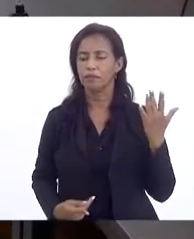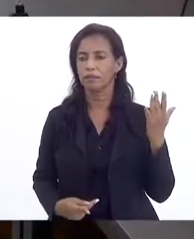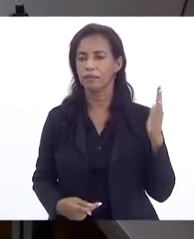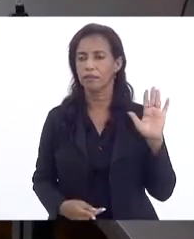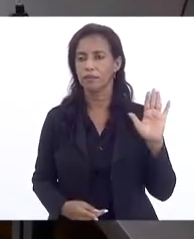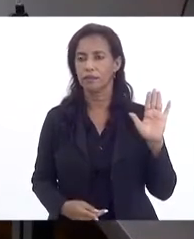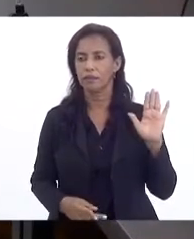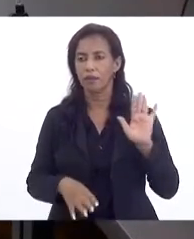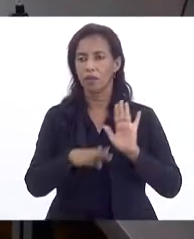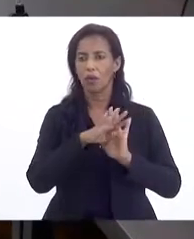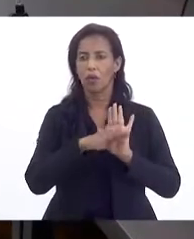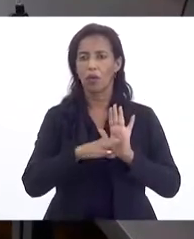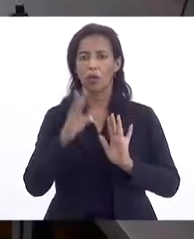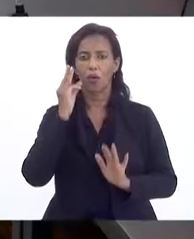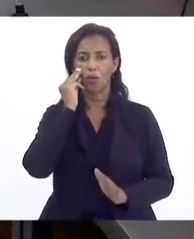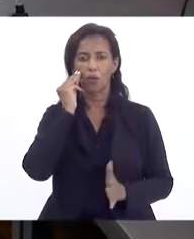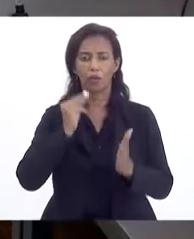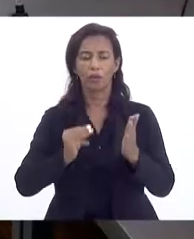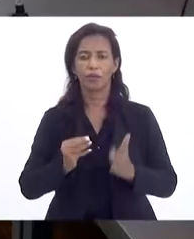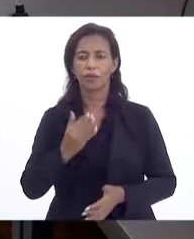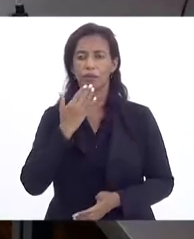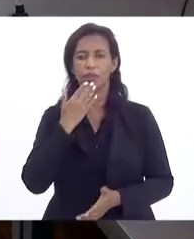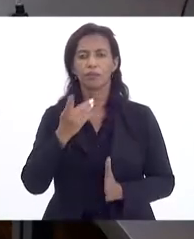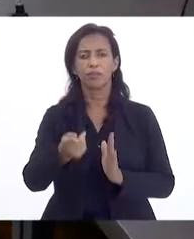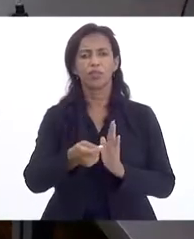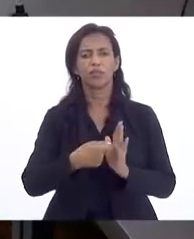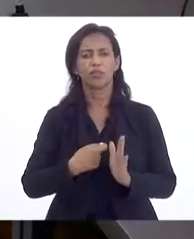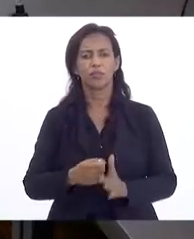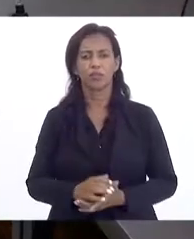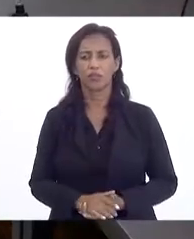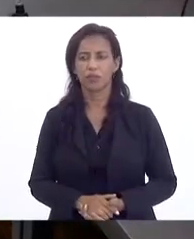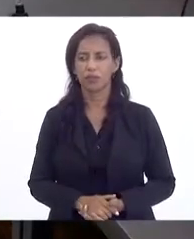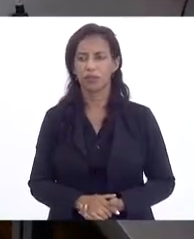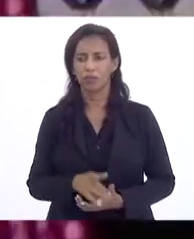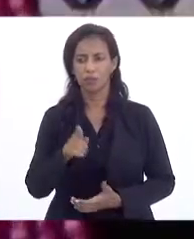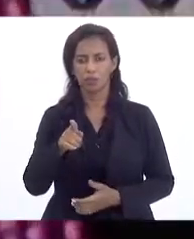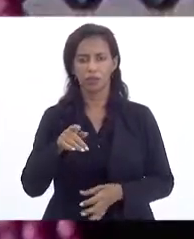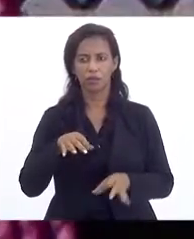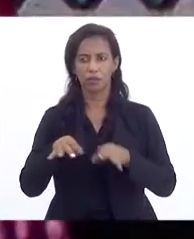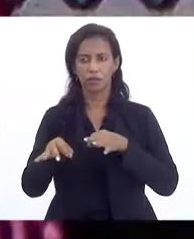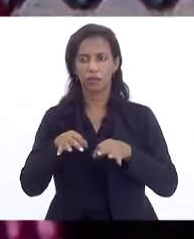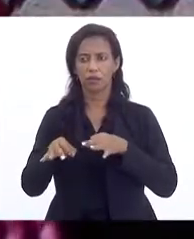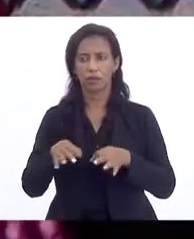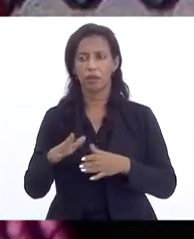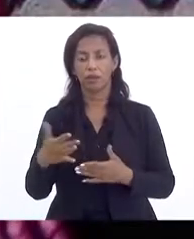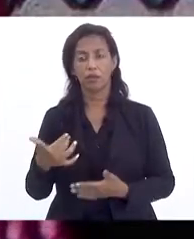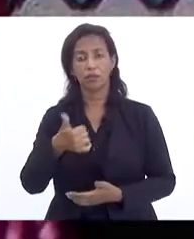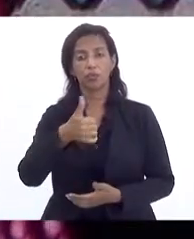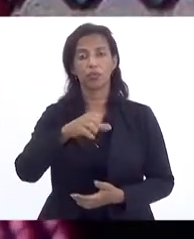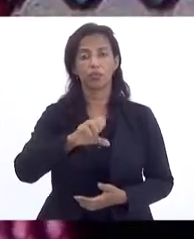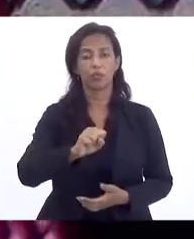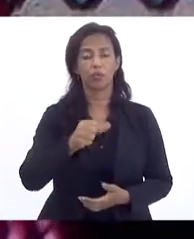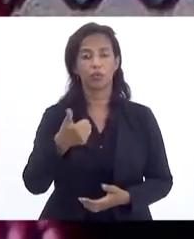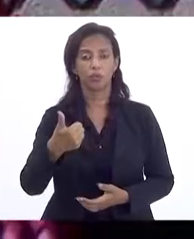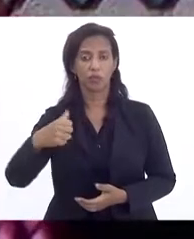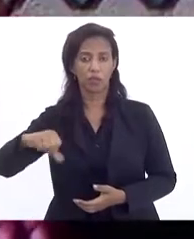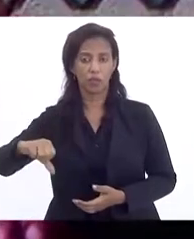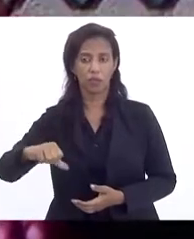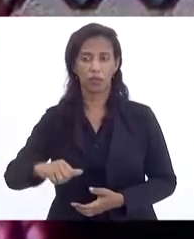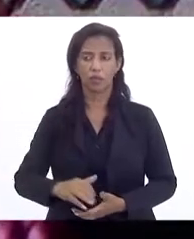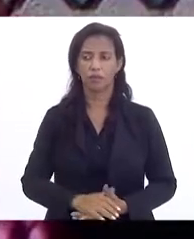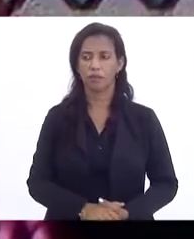questão de ordem. Deputado Amorim. Gostaria de pedir vistas a esse projeto, okay, tanto 18 quanto 19.